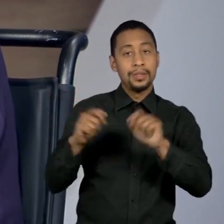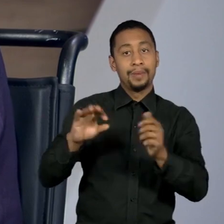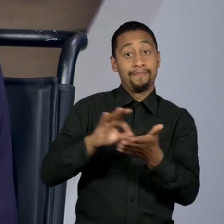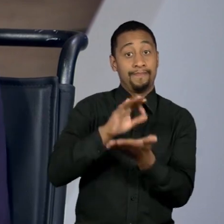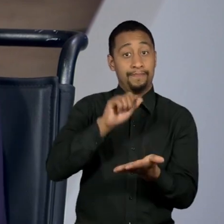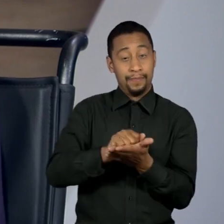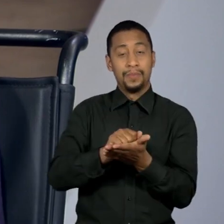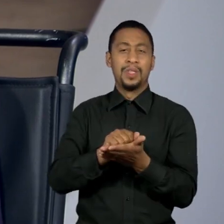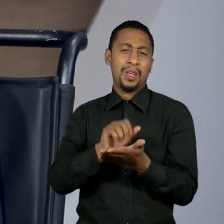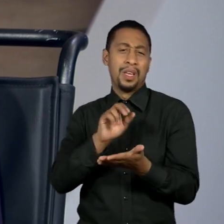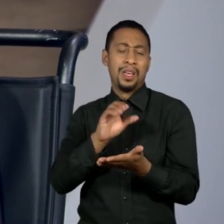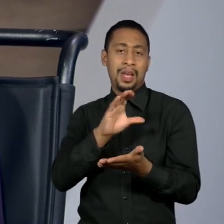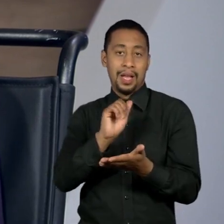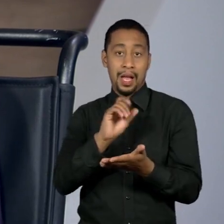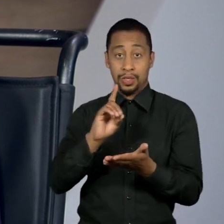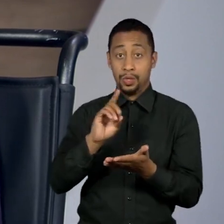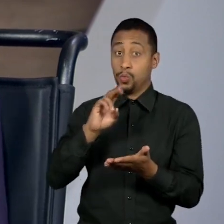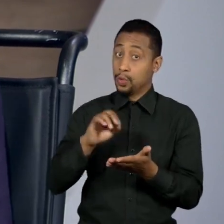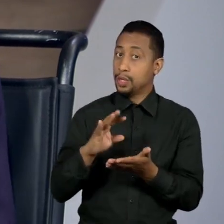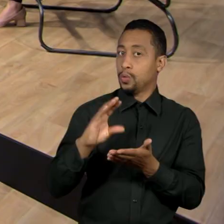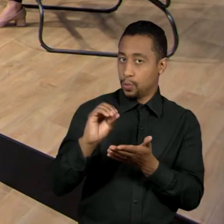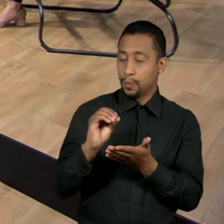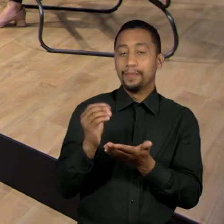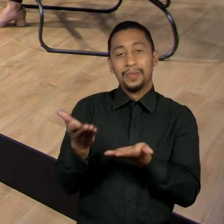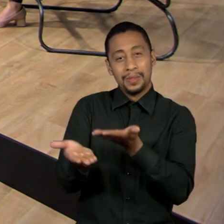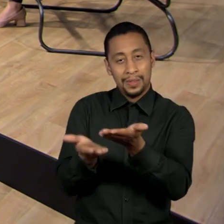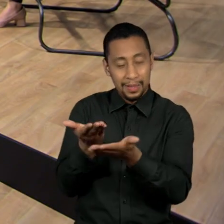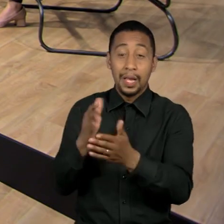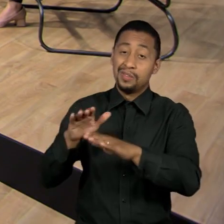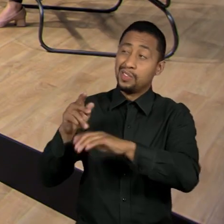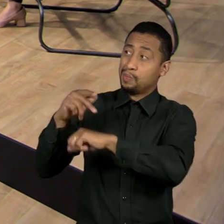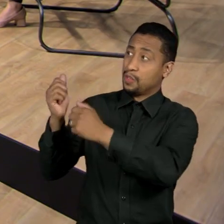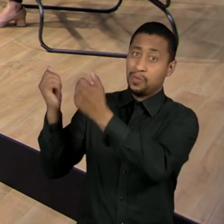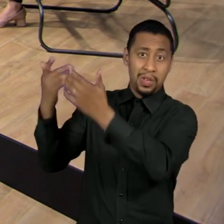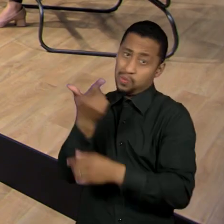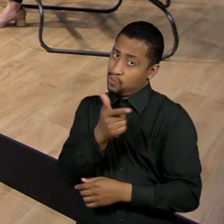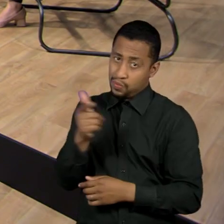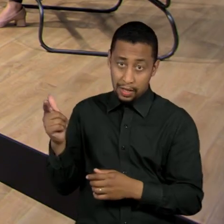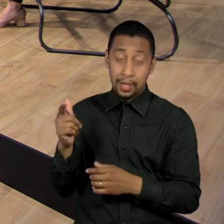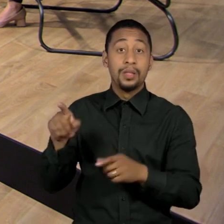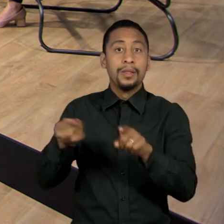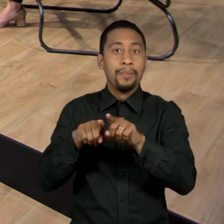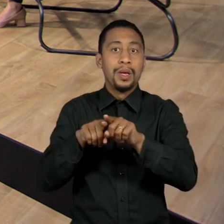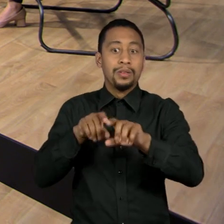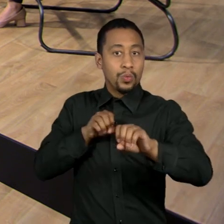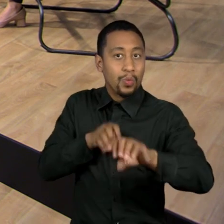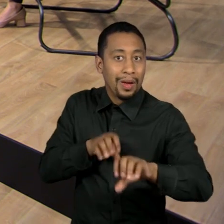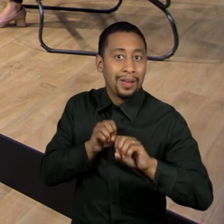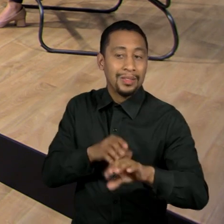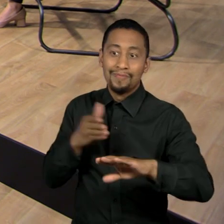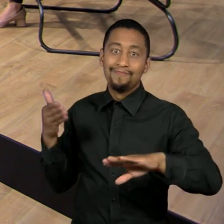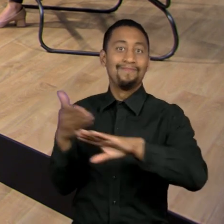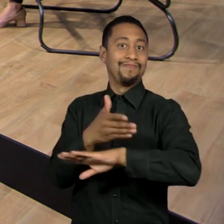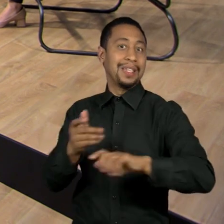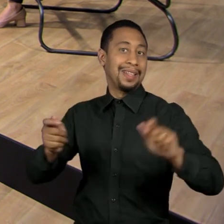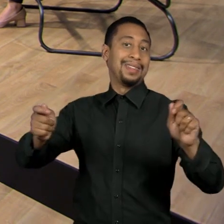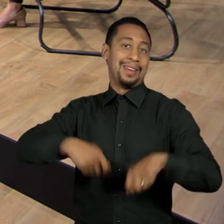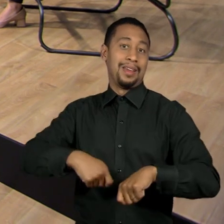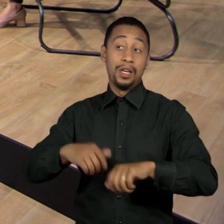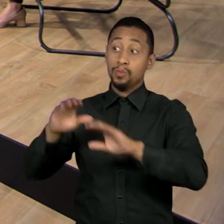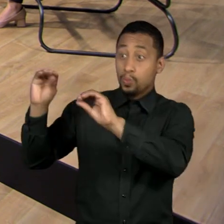em sua grande extensão territorial e municípios. Aqui no Brasil, diferente de outros países, nós temos